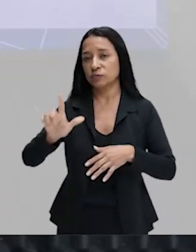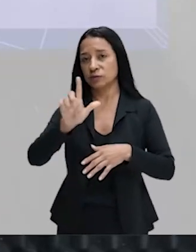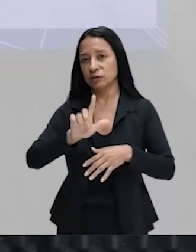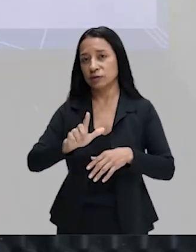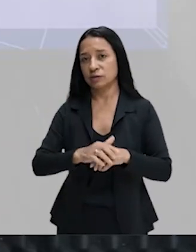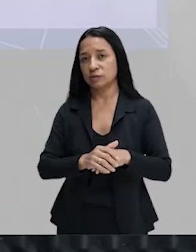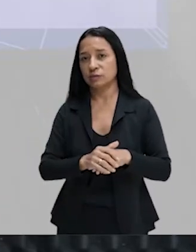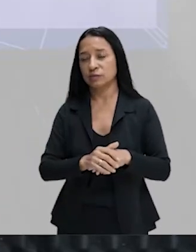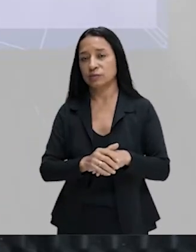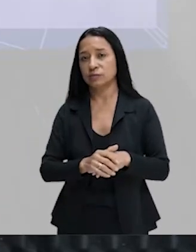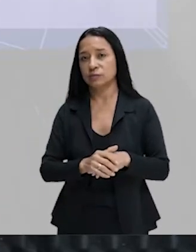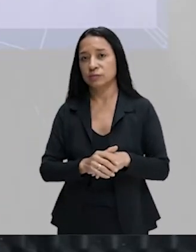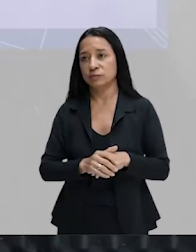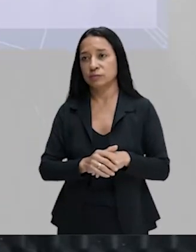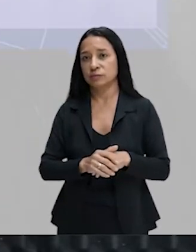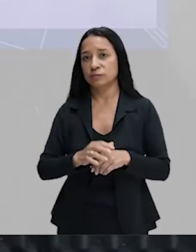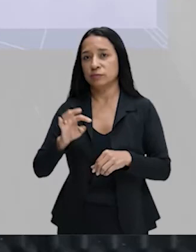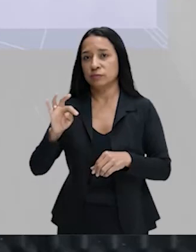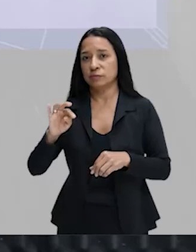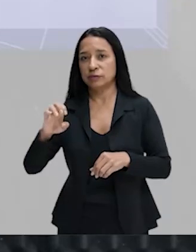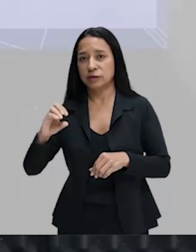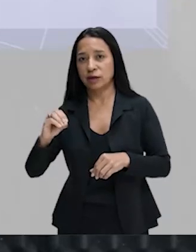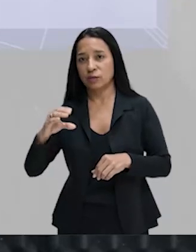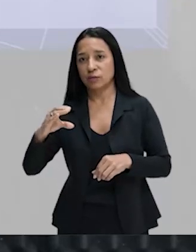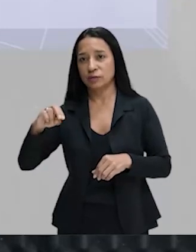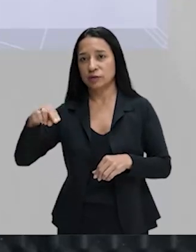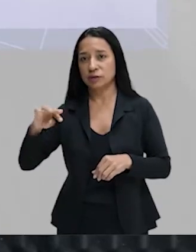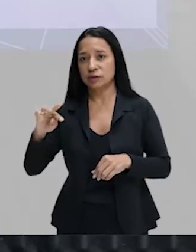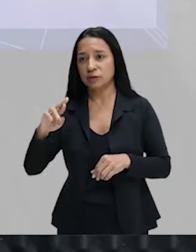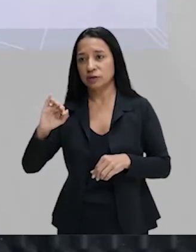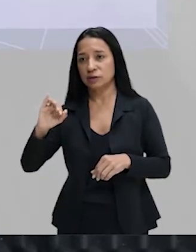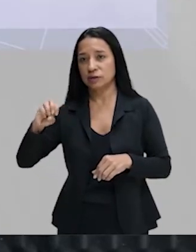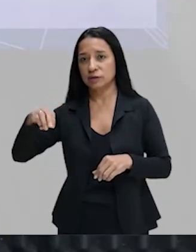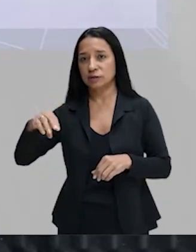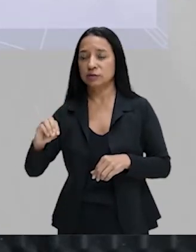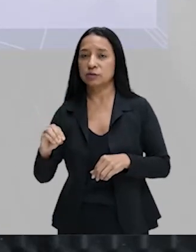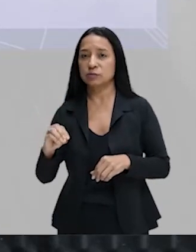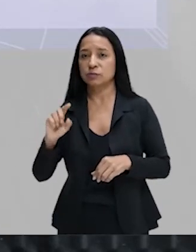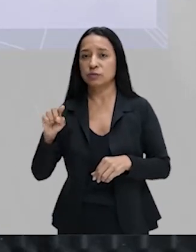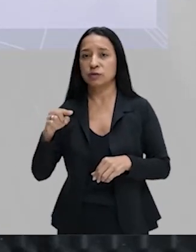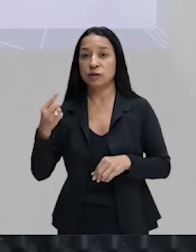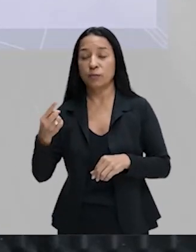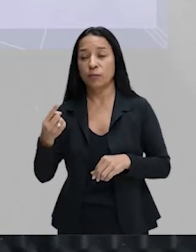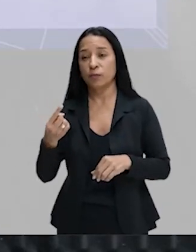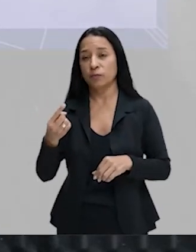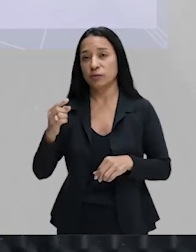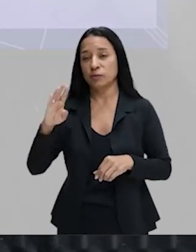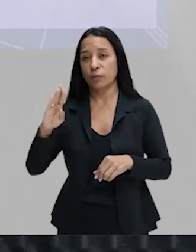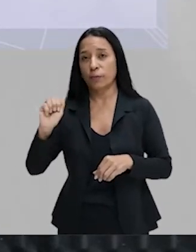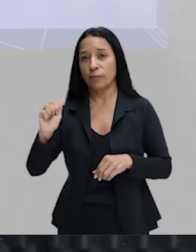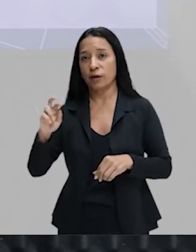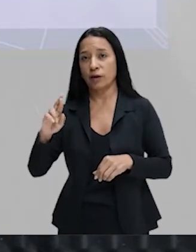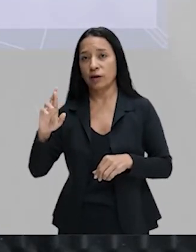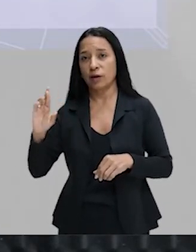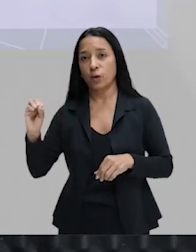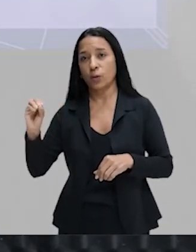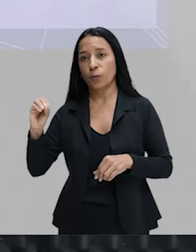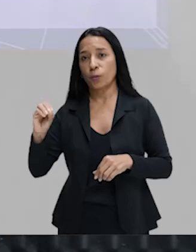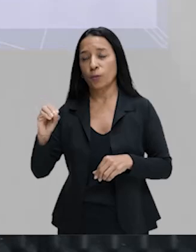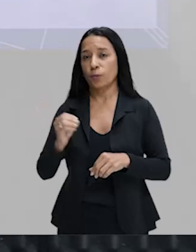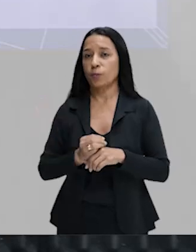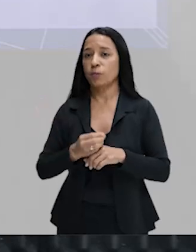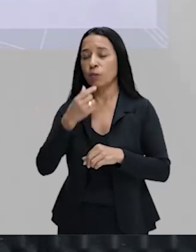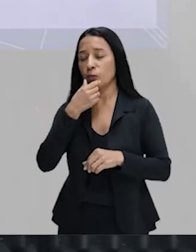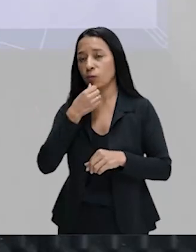o teocentrismo lá da Idade Média. Aí vem depois o barroco, quando o homem se volta de novo para